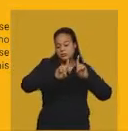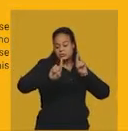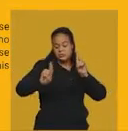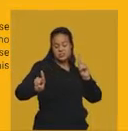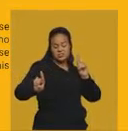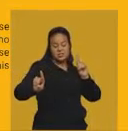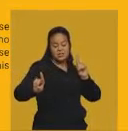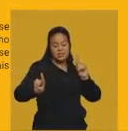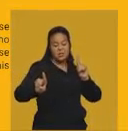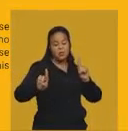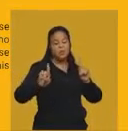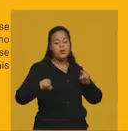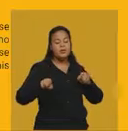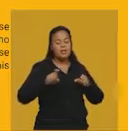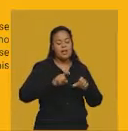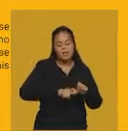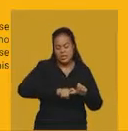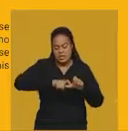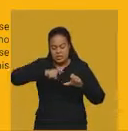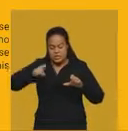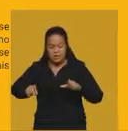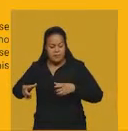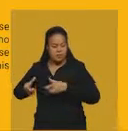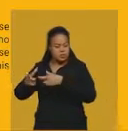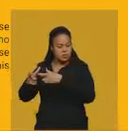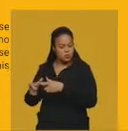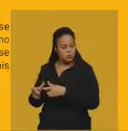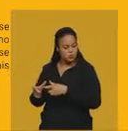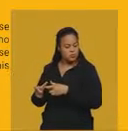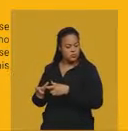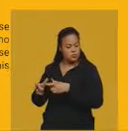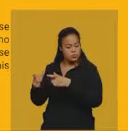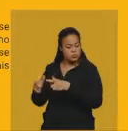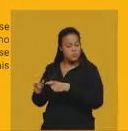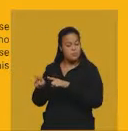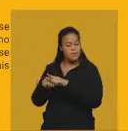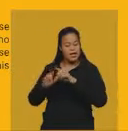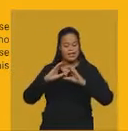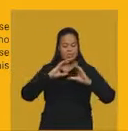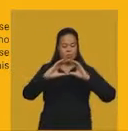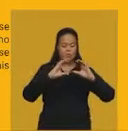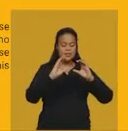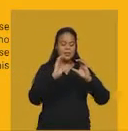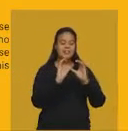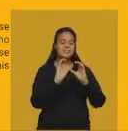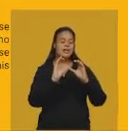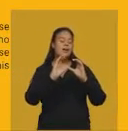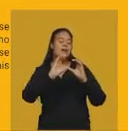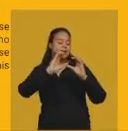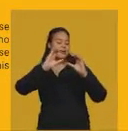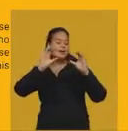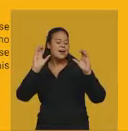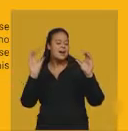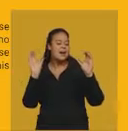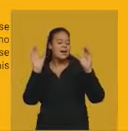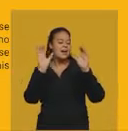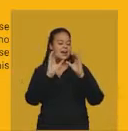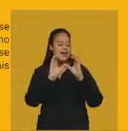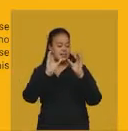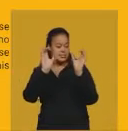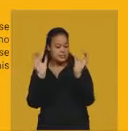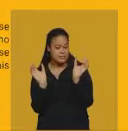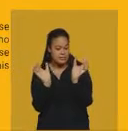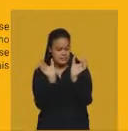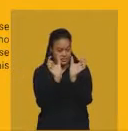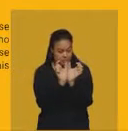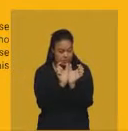resultado de independência do local, mas o subproduto da comunicação assíncrona, dando aos funcionários o controle sobre quando